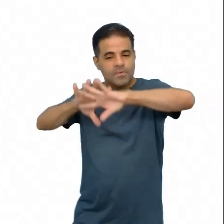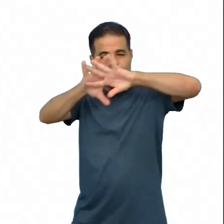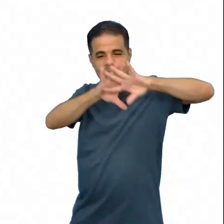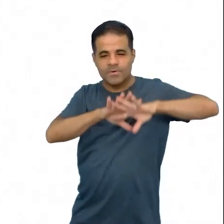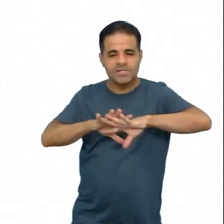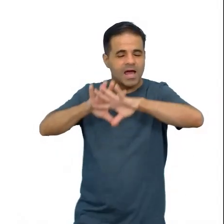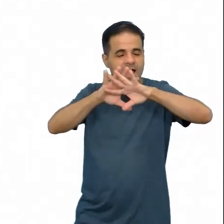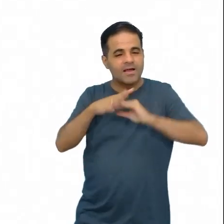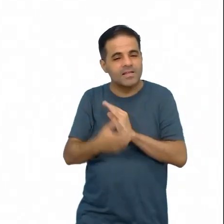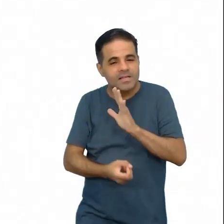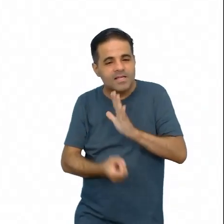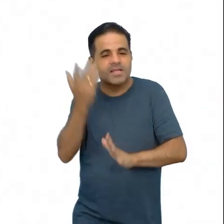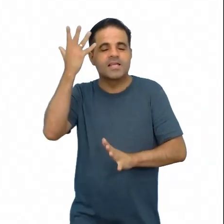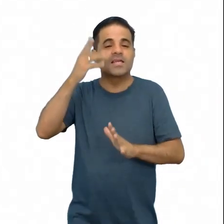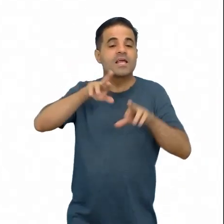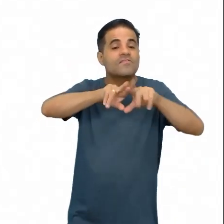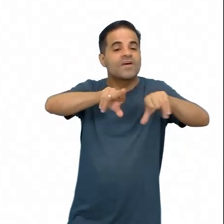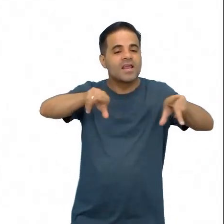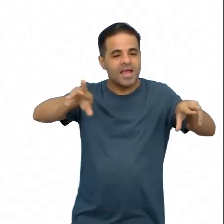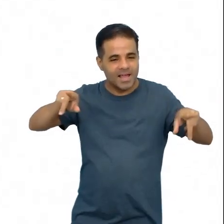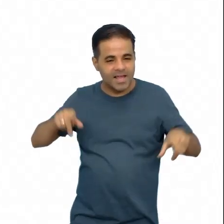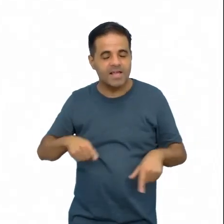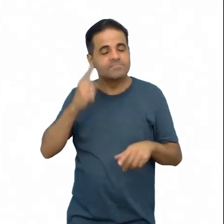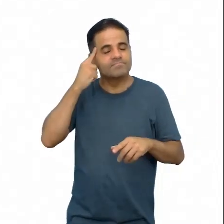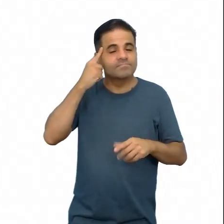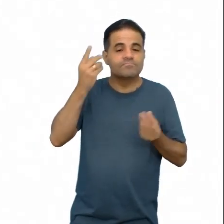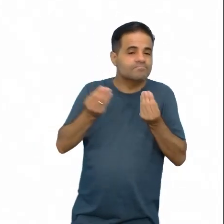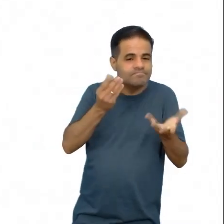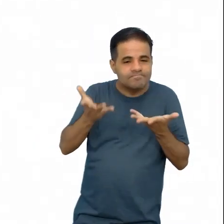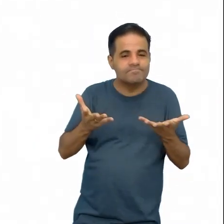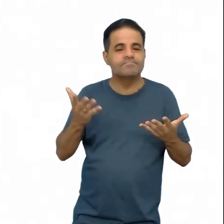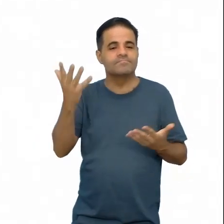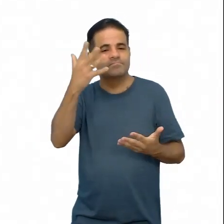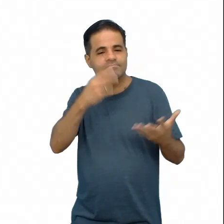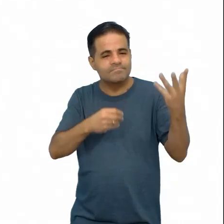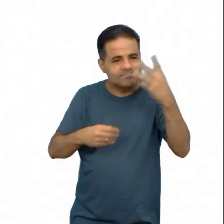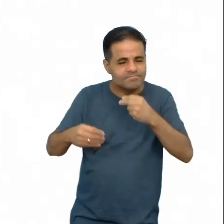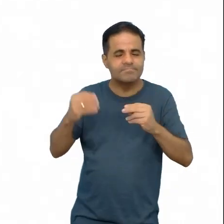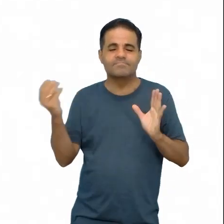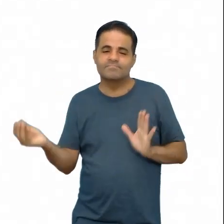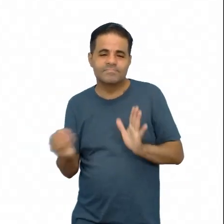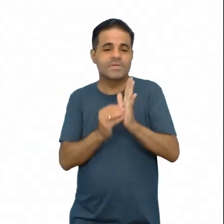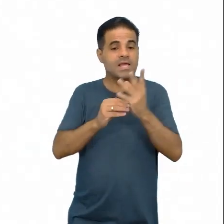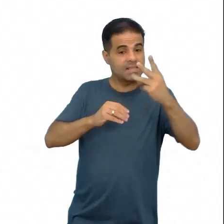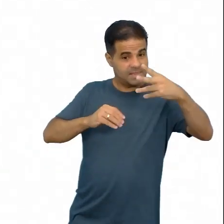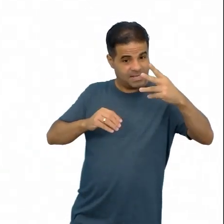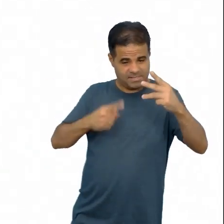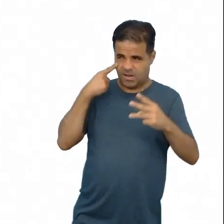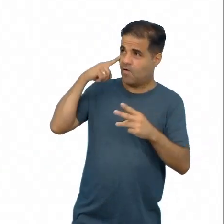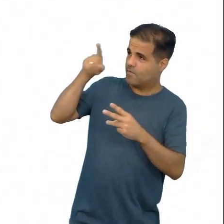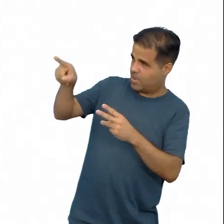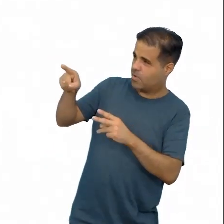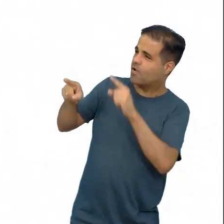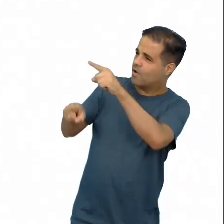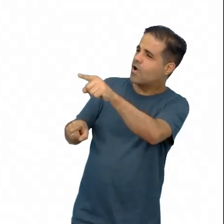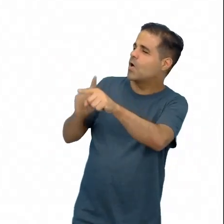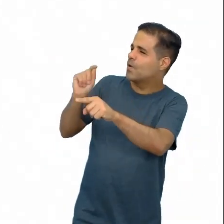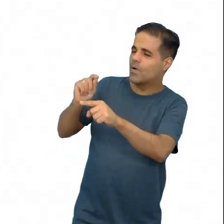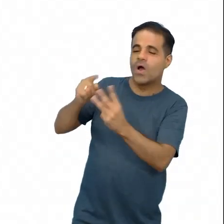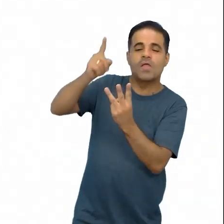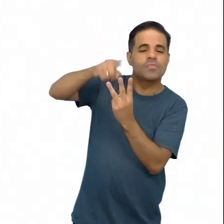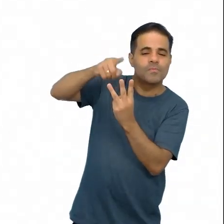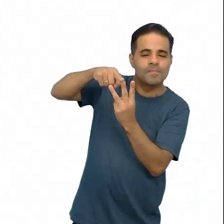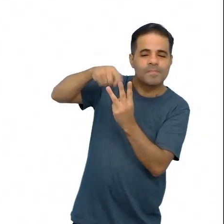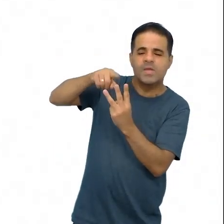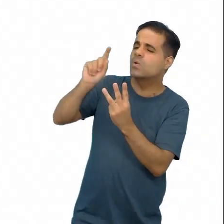nós procuramos essas figuras um pouco diferentes, né, para compor bonito, beleza. Se a gente olhar essa terceira figura que vocês estão vendo aí, a figura do meio,